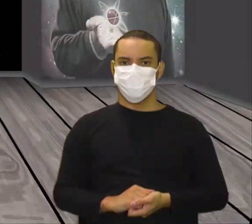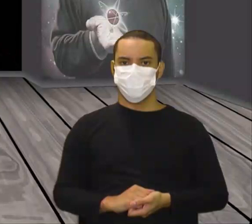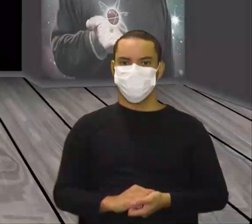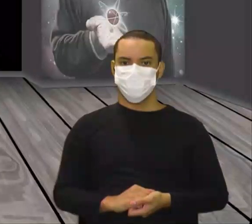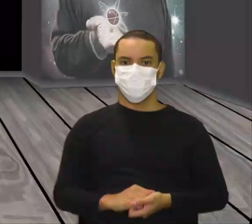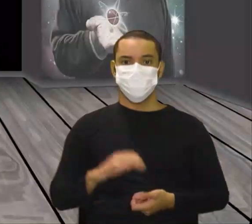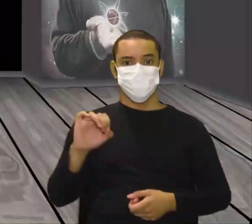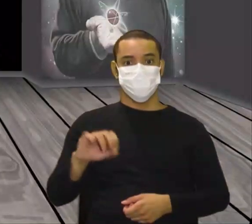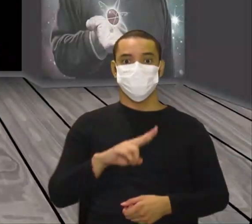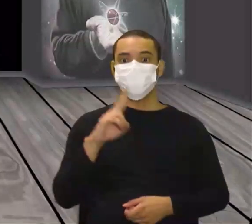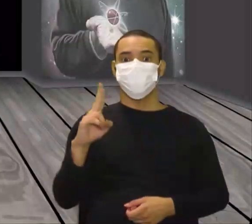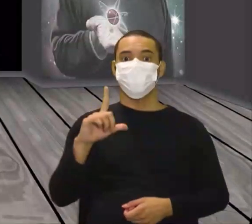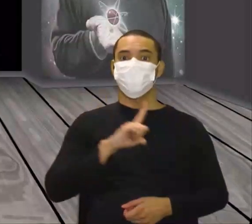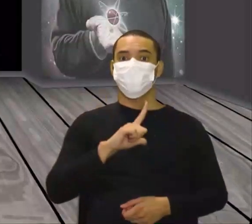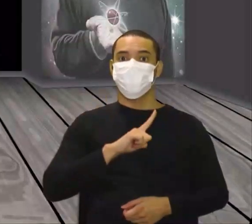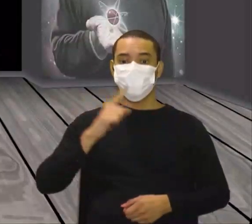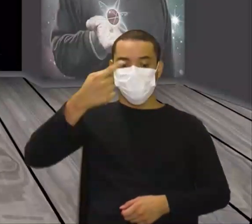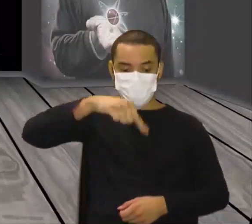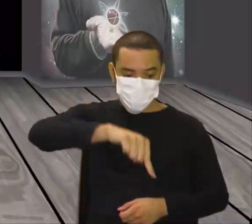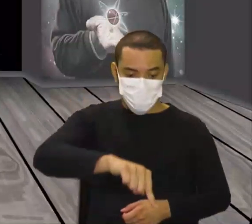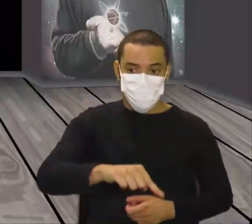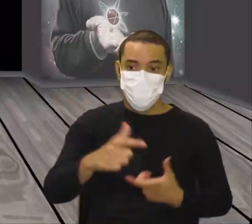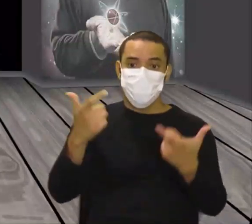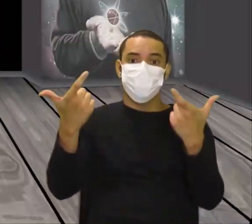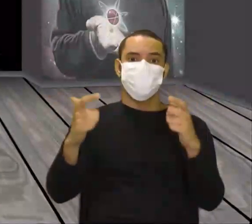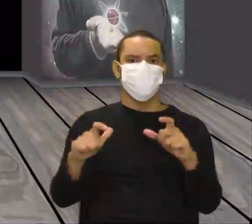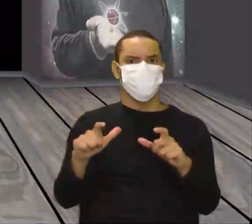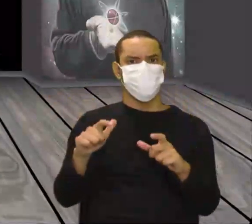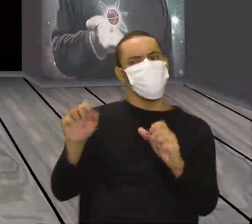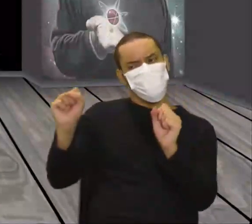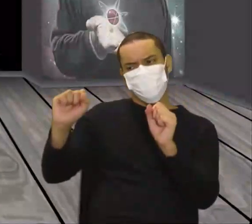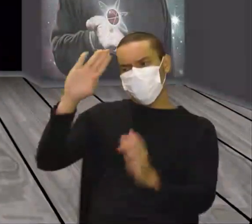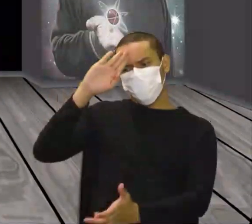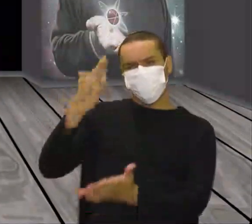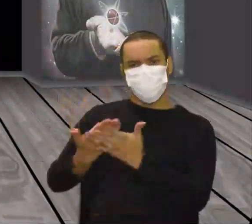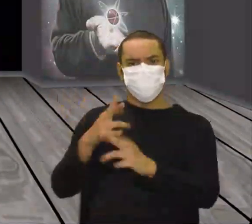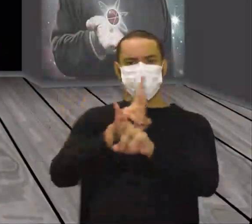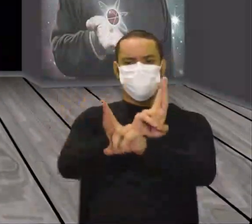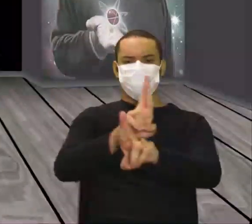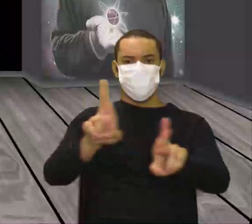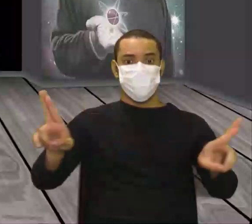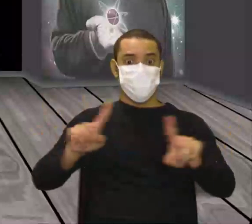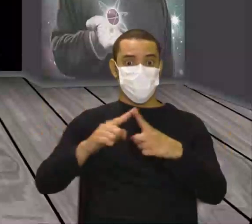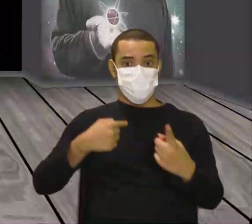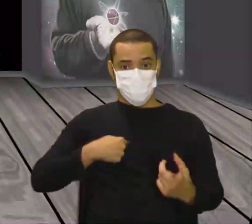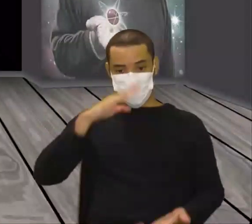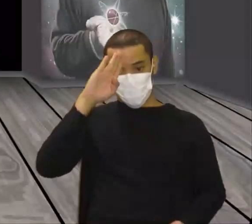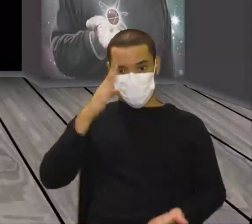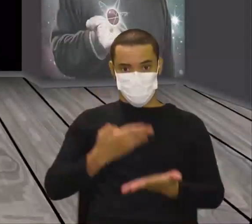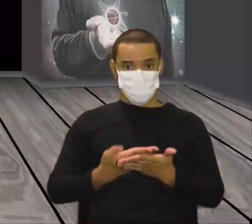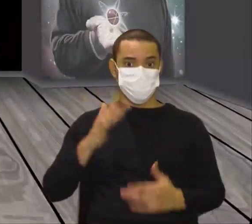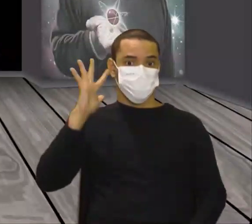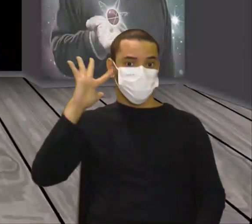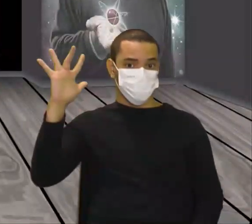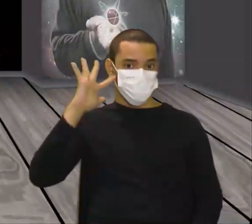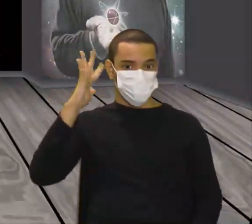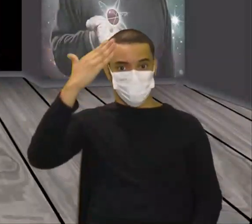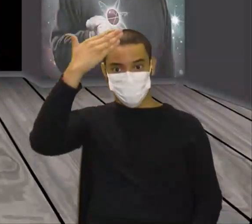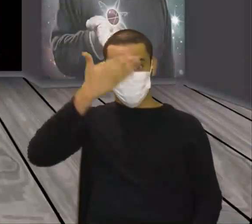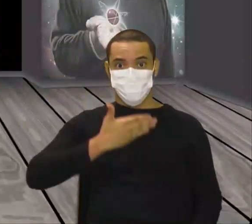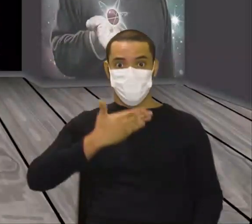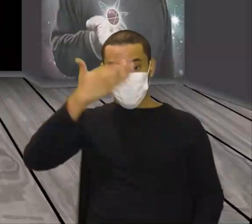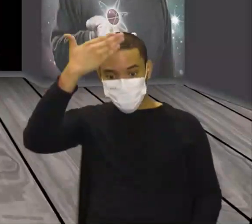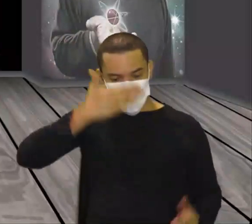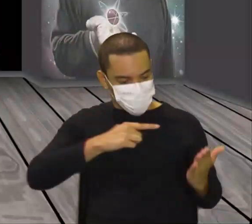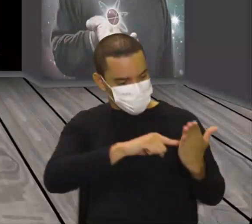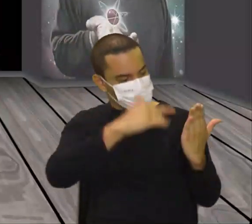tem um barranco, onde está esse barranco, entendeu? São ideias, a pessoa pode acreditar no que ela quiser. Eu acredito em comprovações e teorias que são